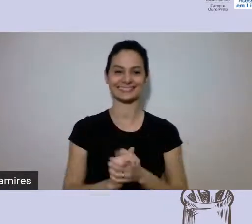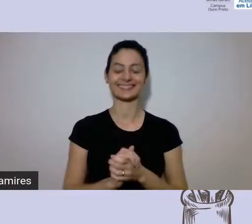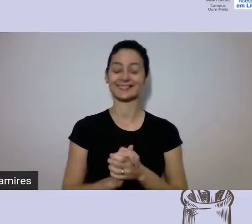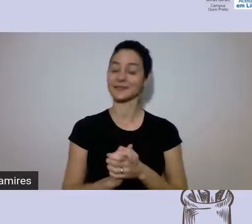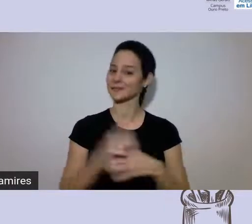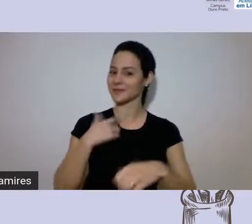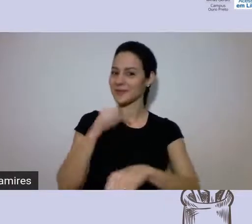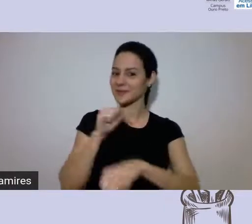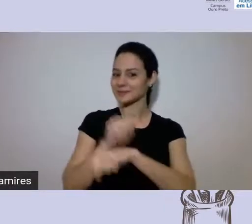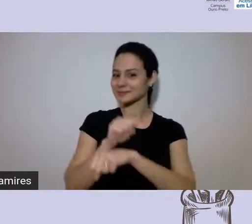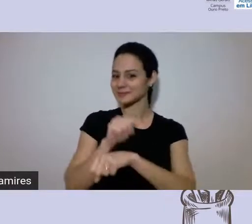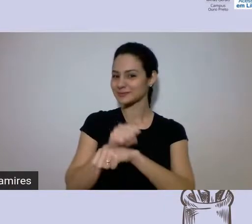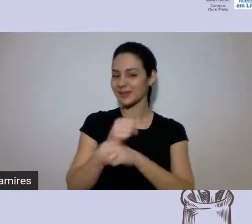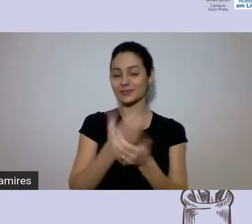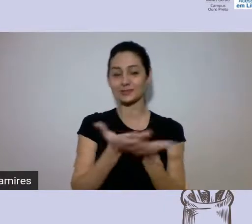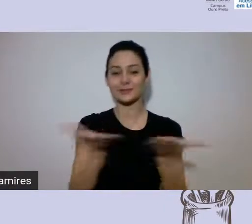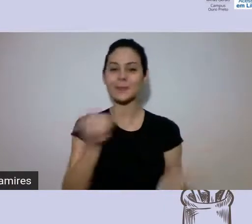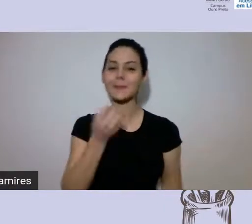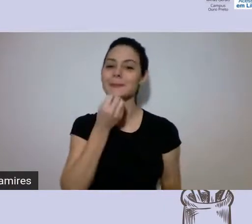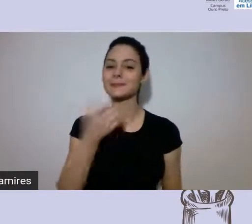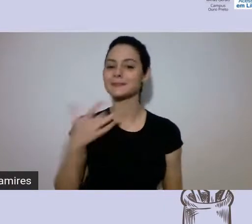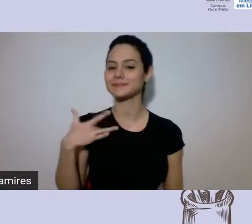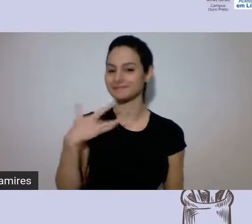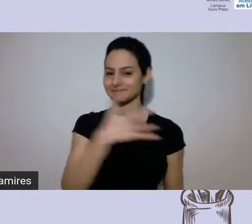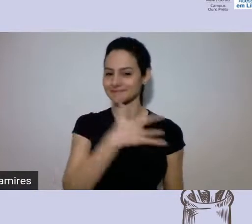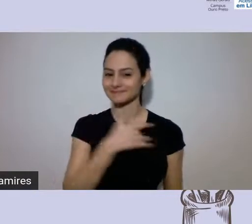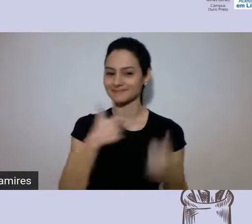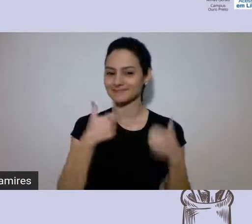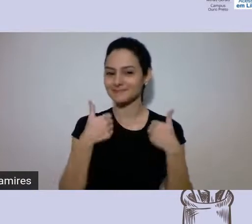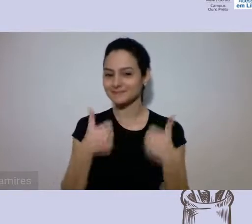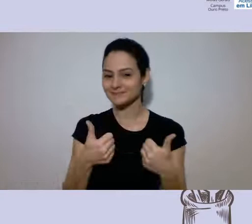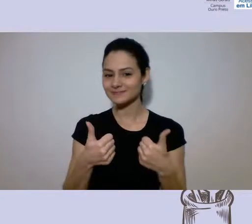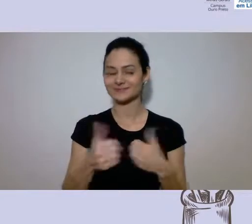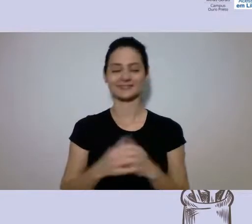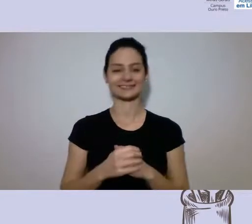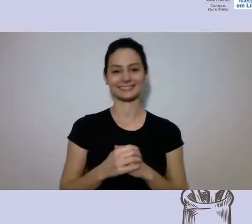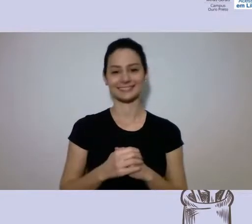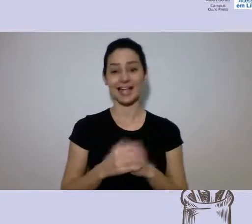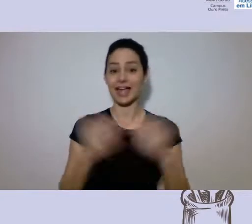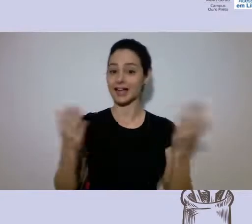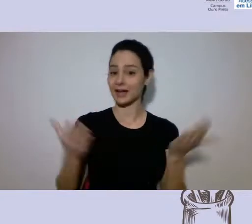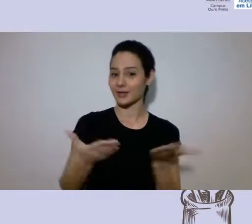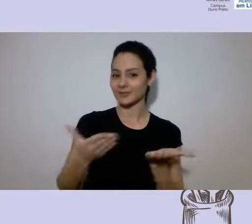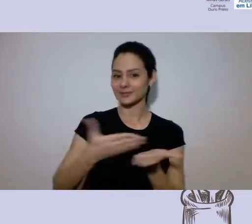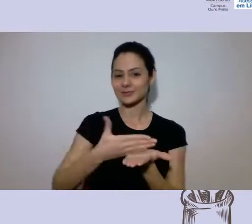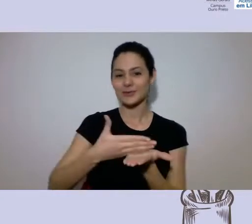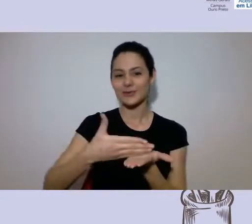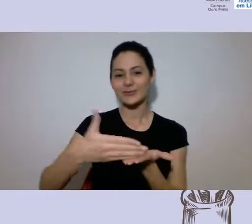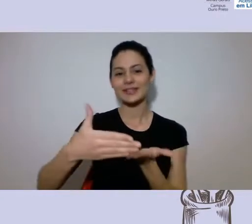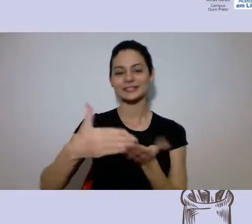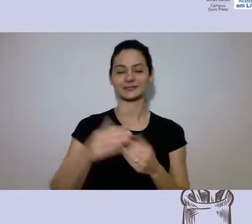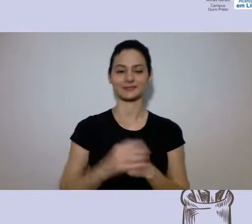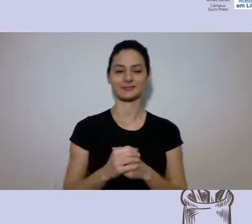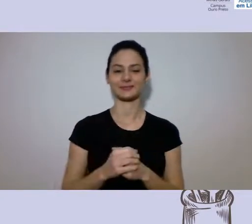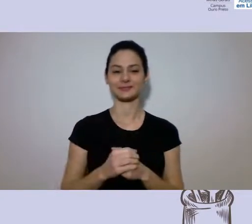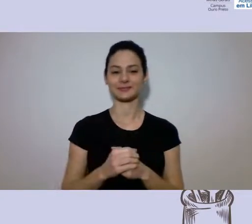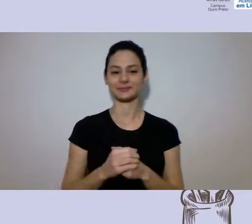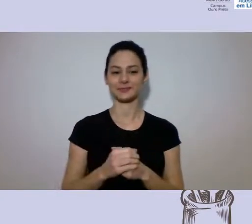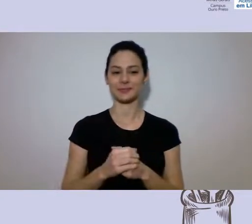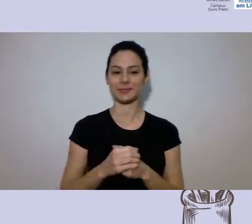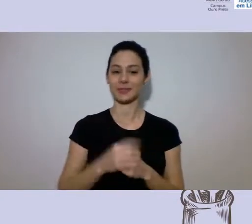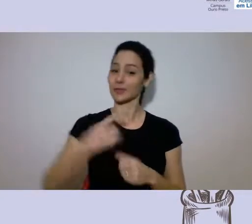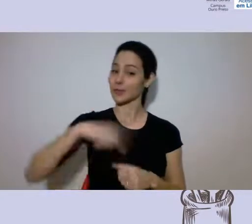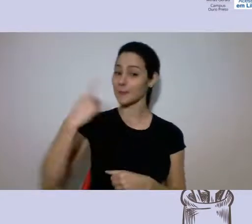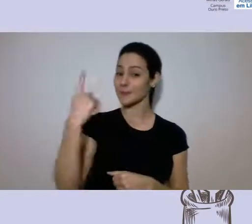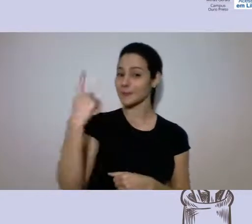Espero que todos estejam bem, tá? E daremos início ao nosso